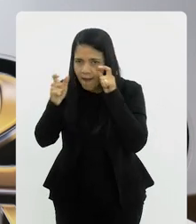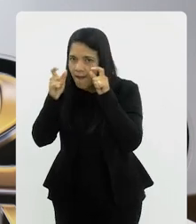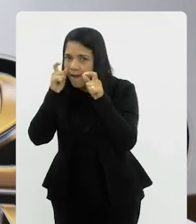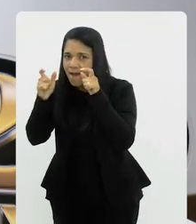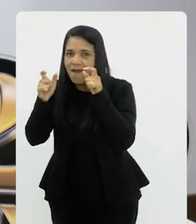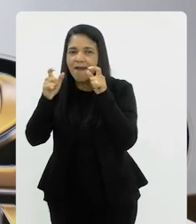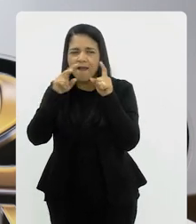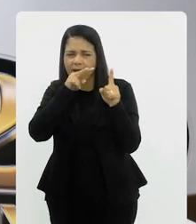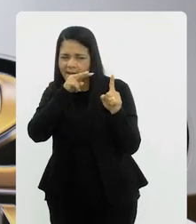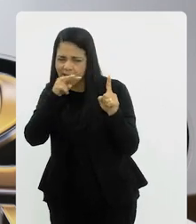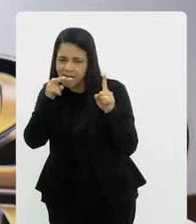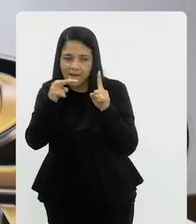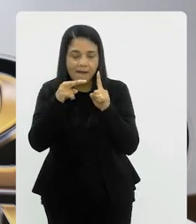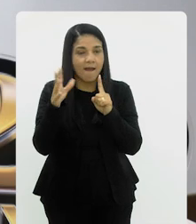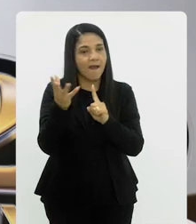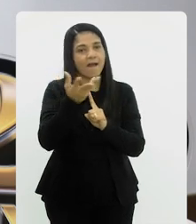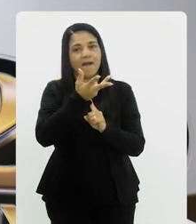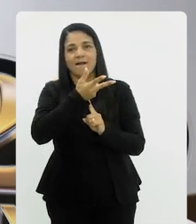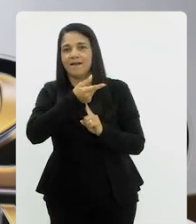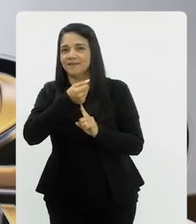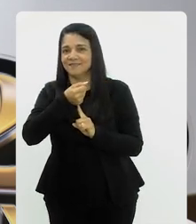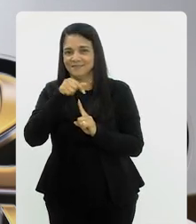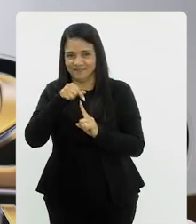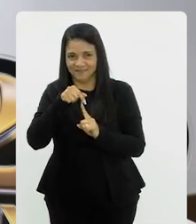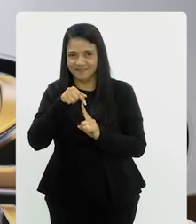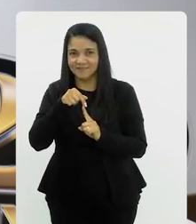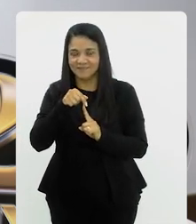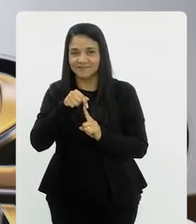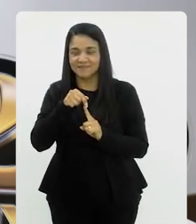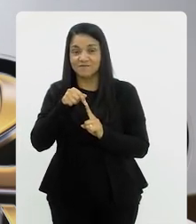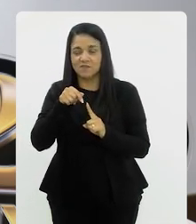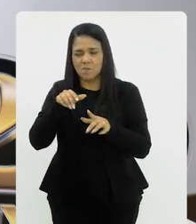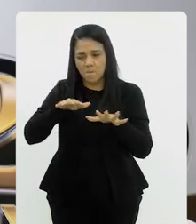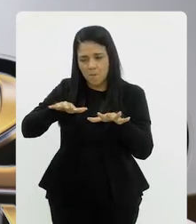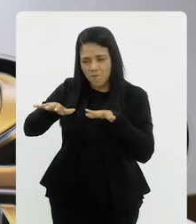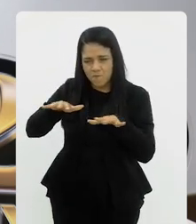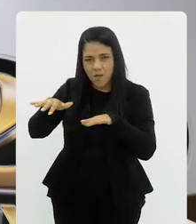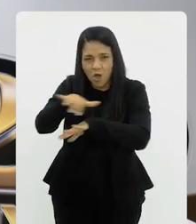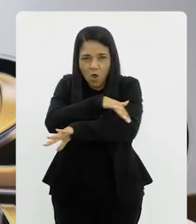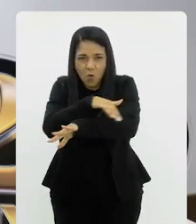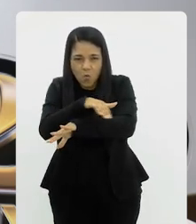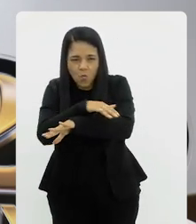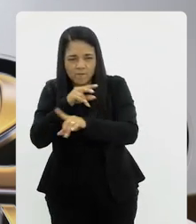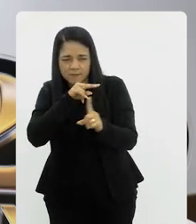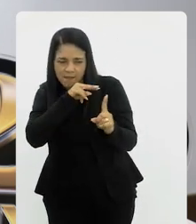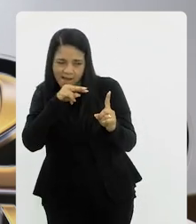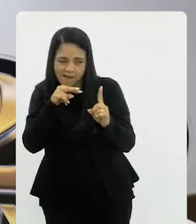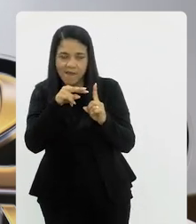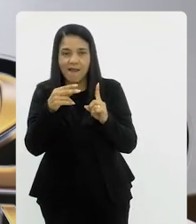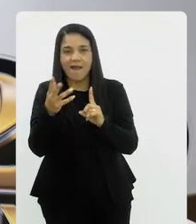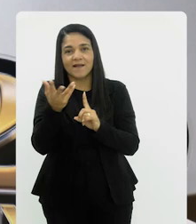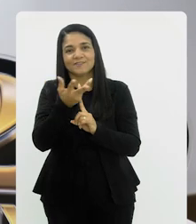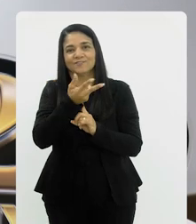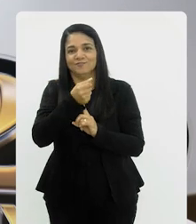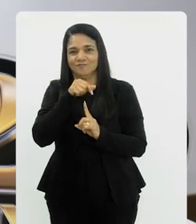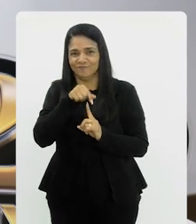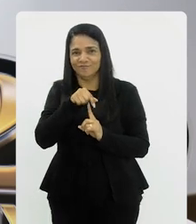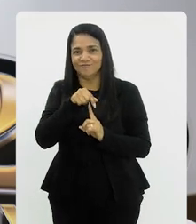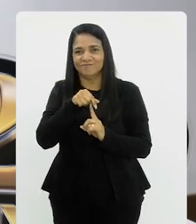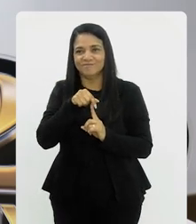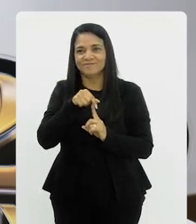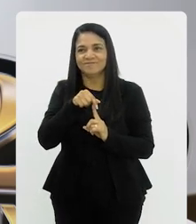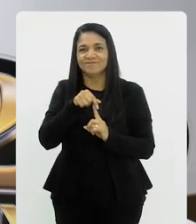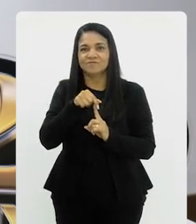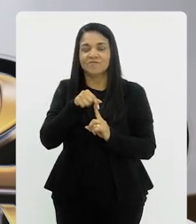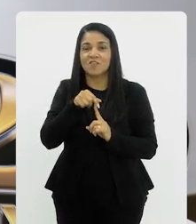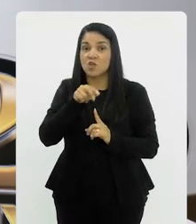antenado. Você está sempre com um olhar artístico para qualquer coisa que seja. Você olha uma manifestação de rua, você dá o seu olhar